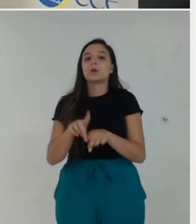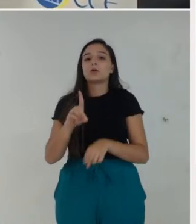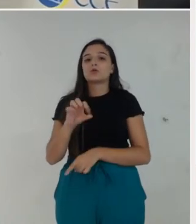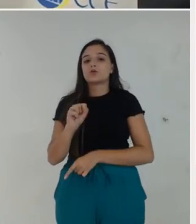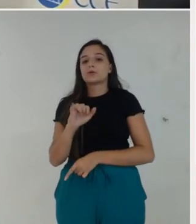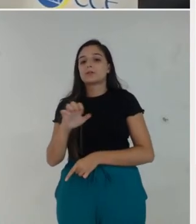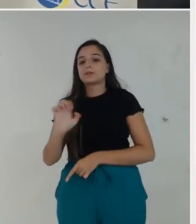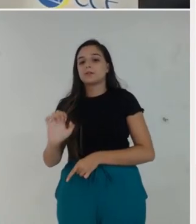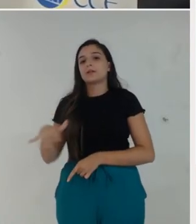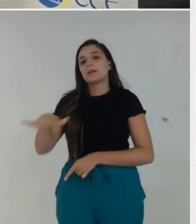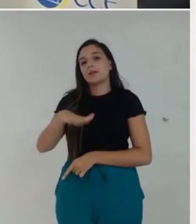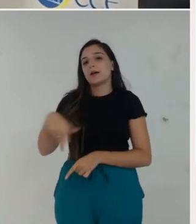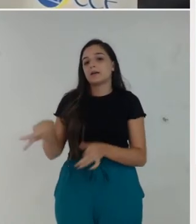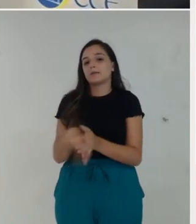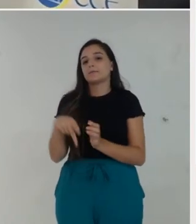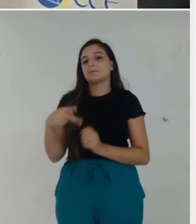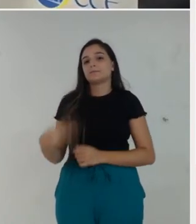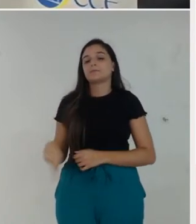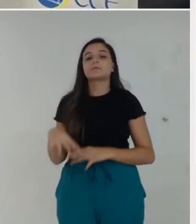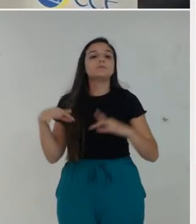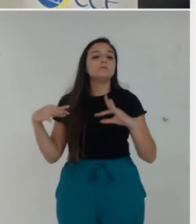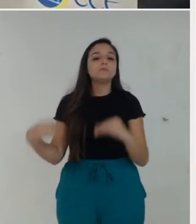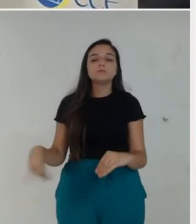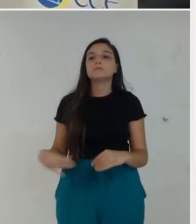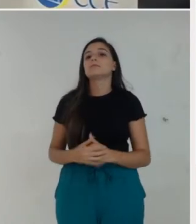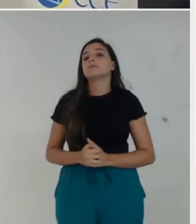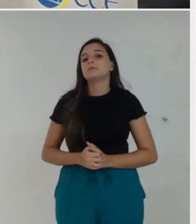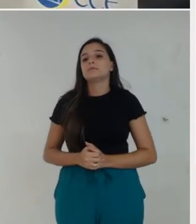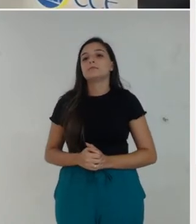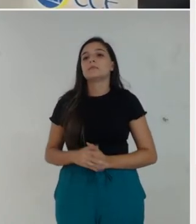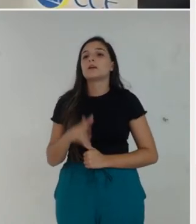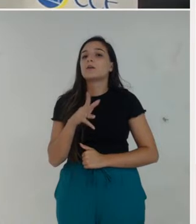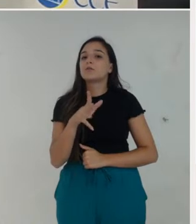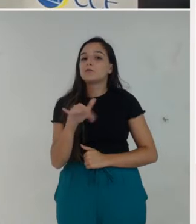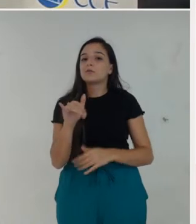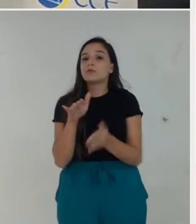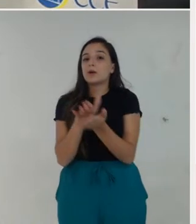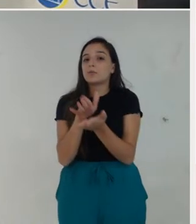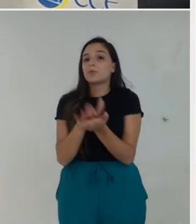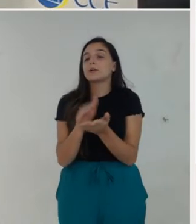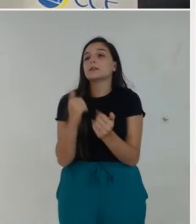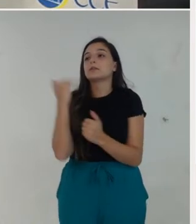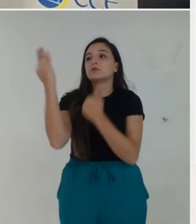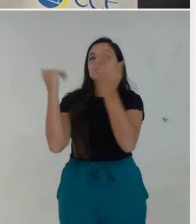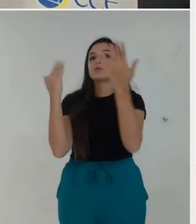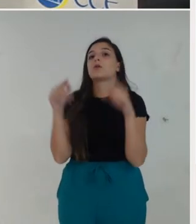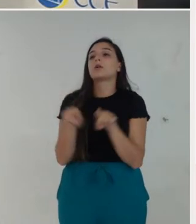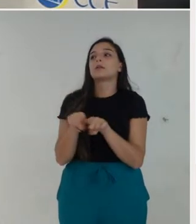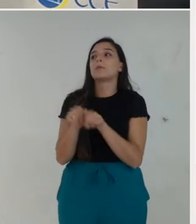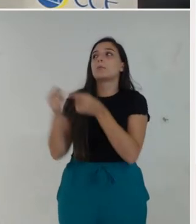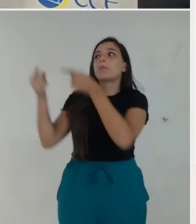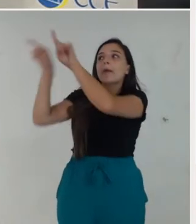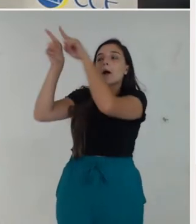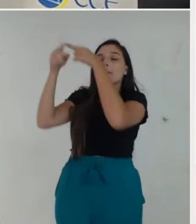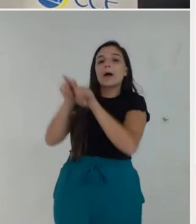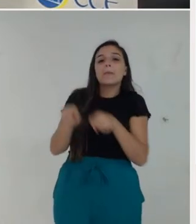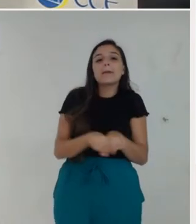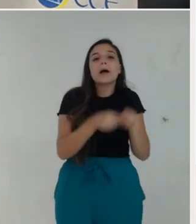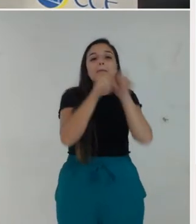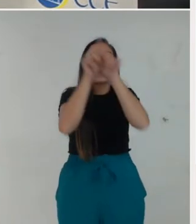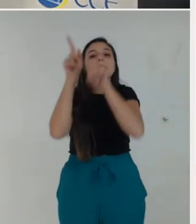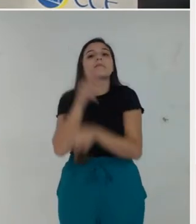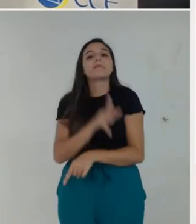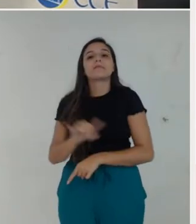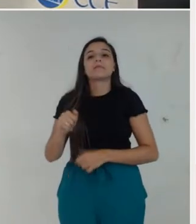área vão estar todos aí como banco de dados. E em breve também publicações internacionais pelas nossas parcerias a gente vai também